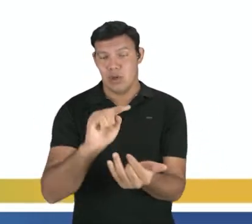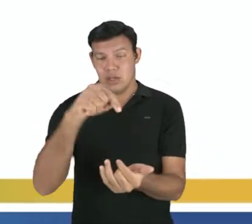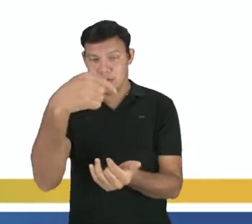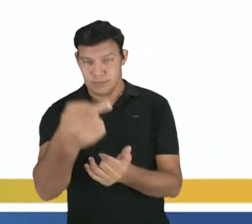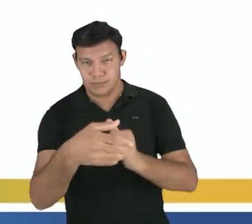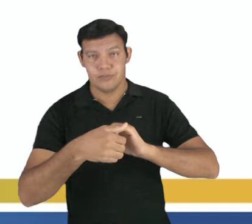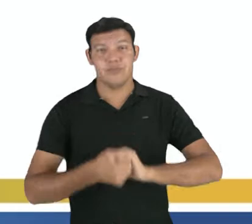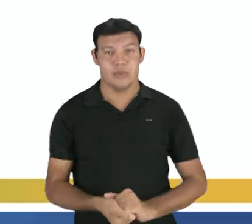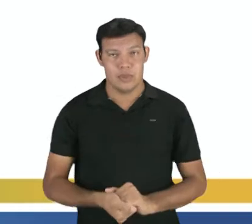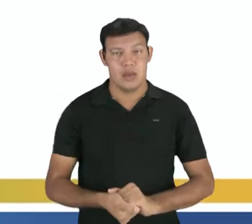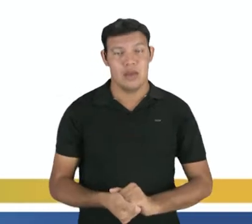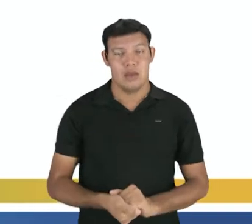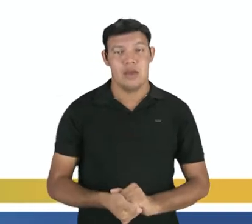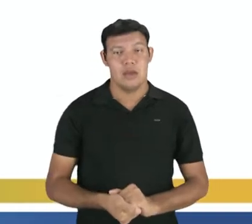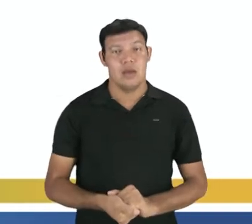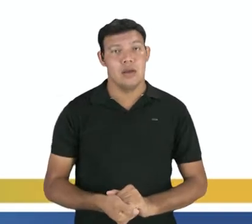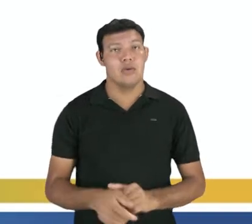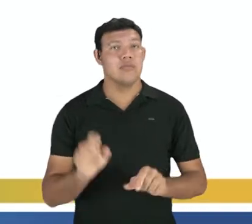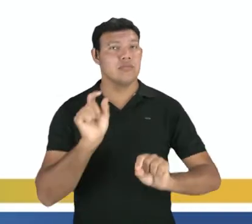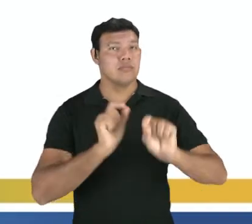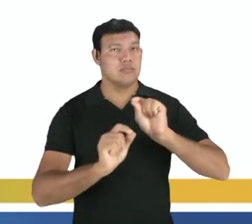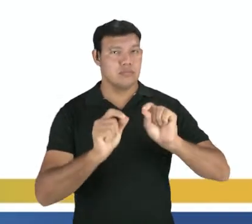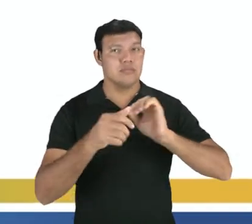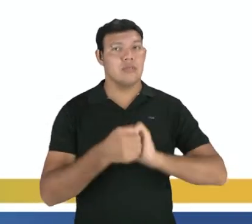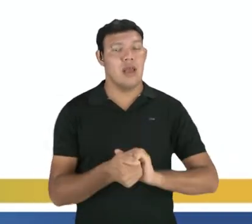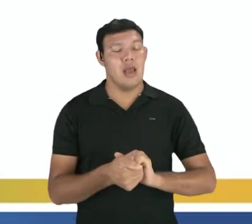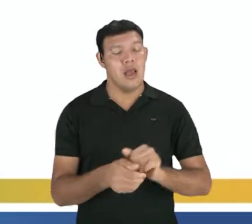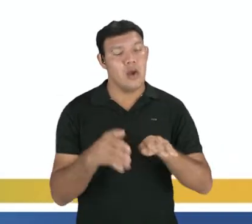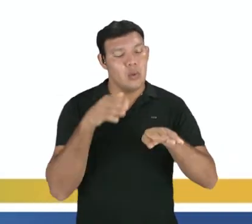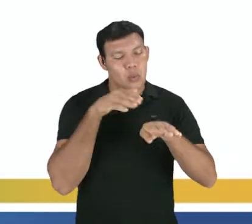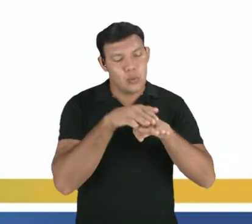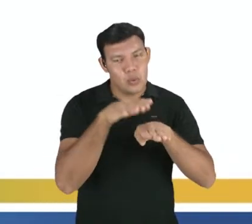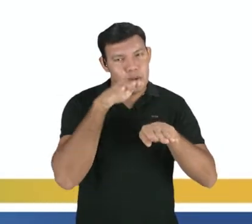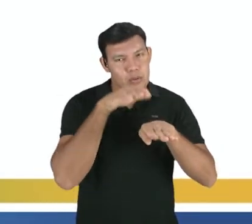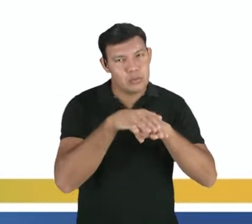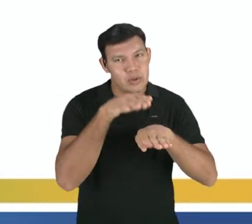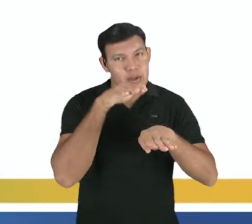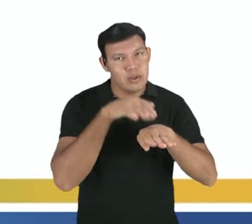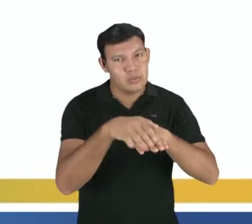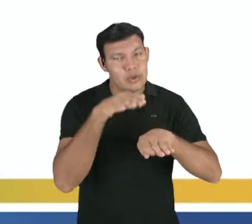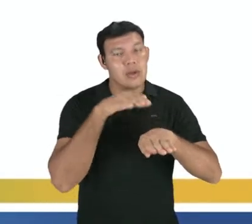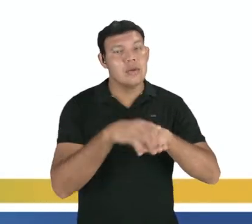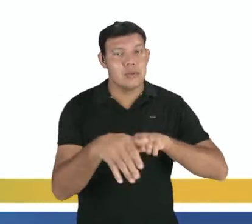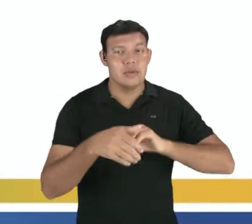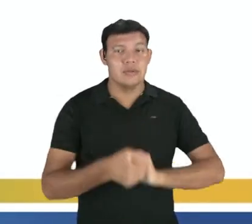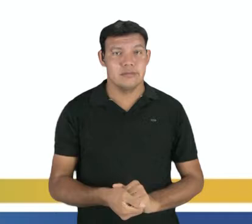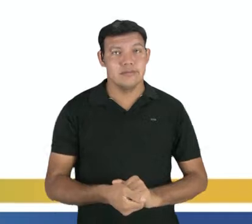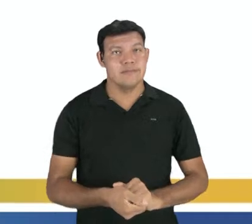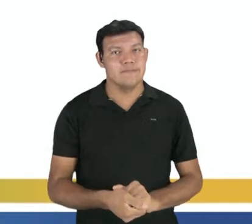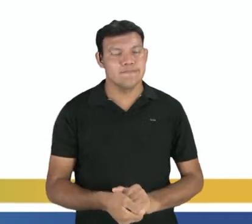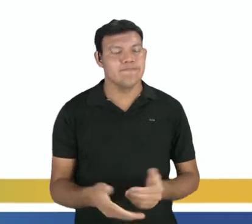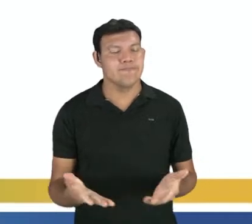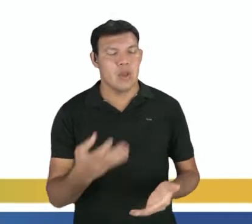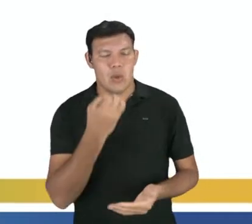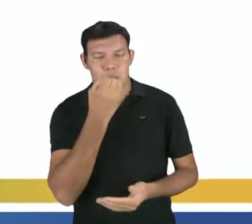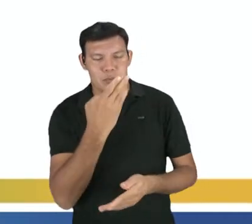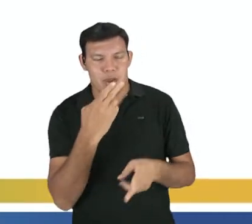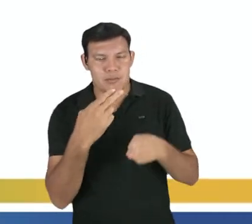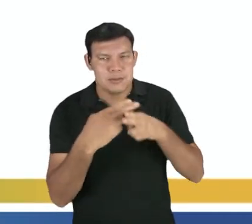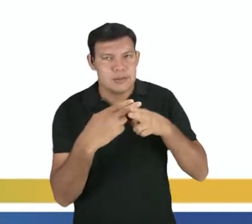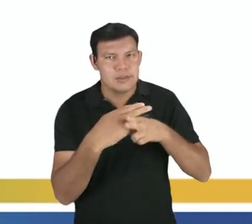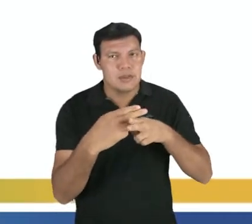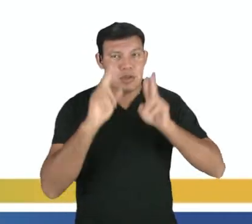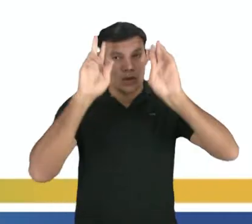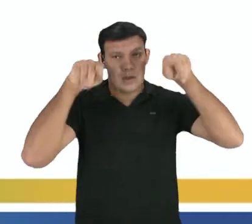gente viu anteriormente, ela começa a ser o quê? Polida, né? Sendo então aprimorado o seu fio de corte, né? Os homens